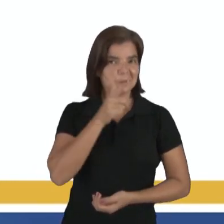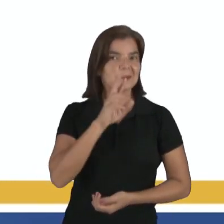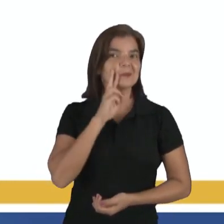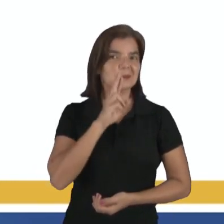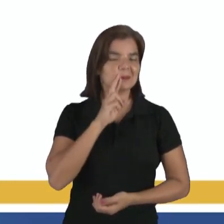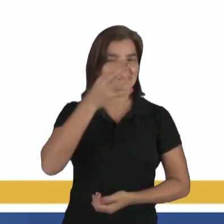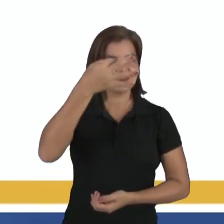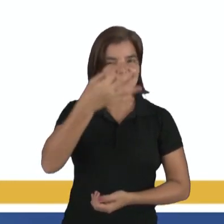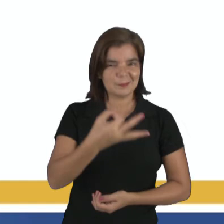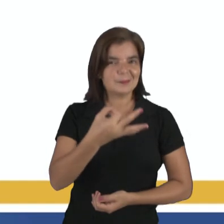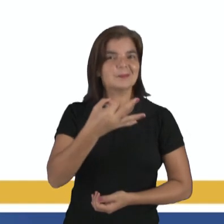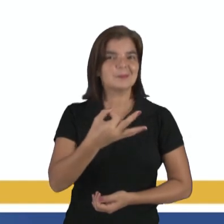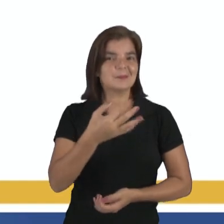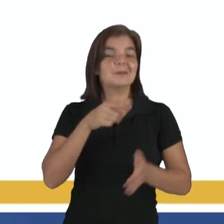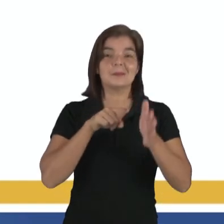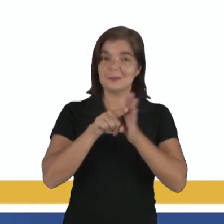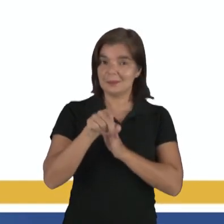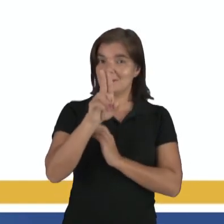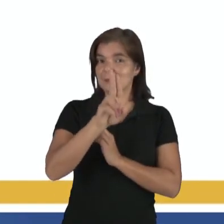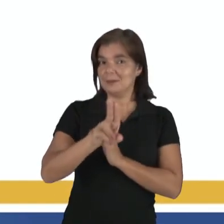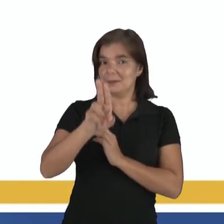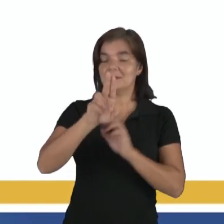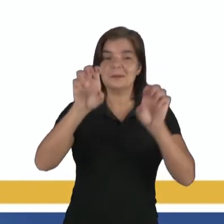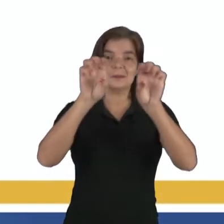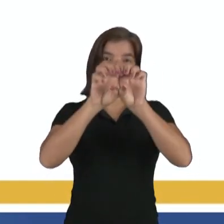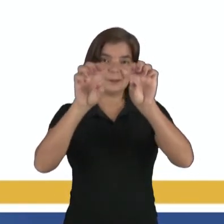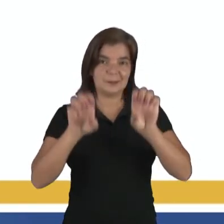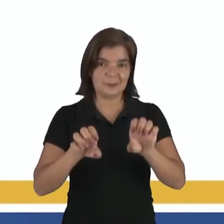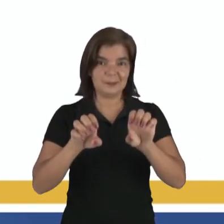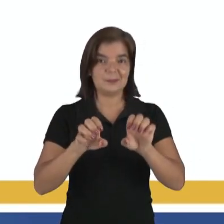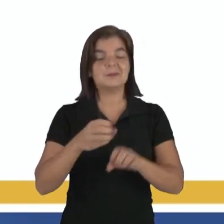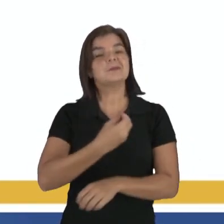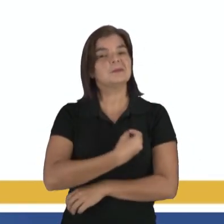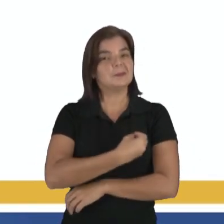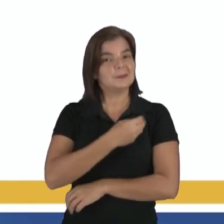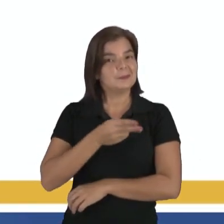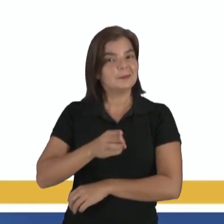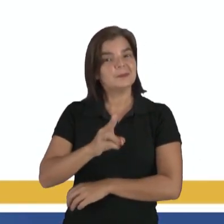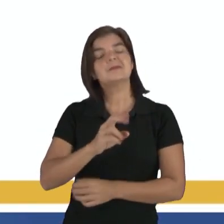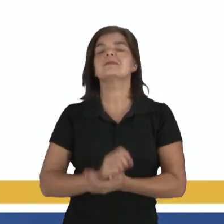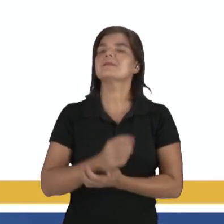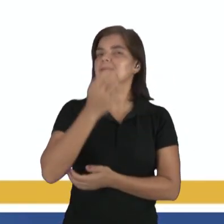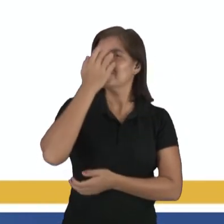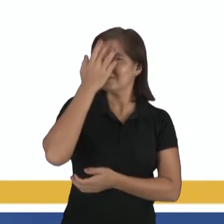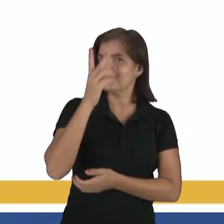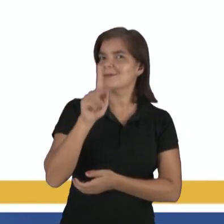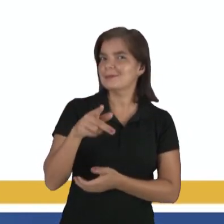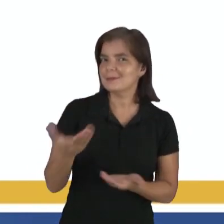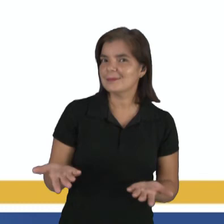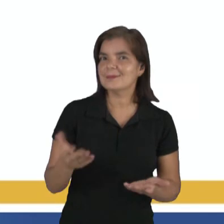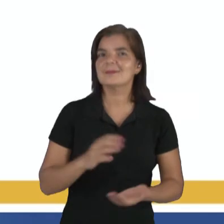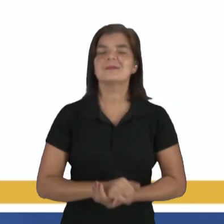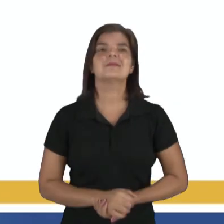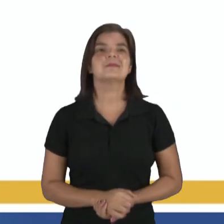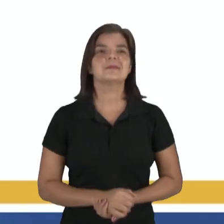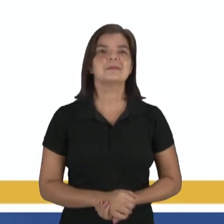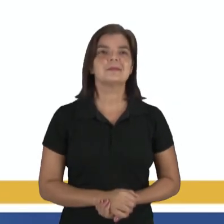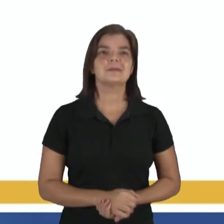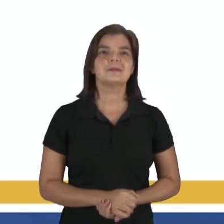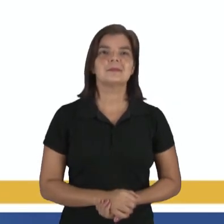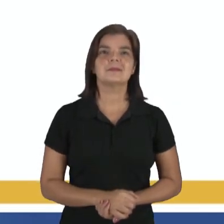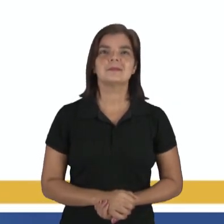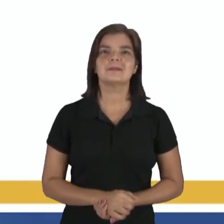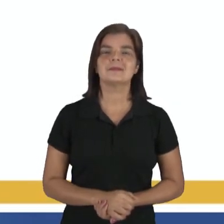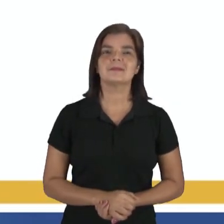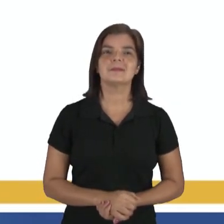uma resposta completa para essa pergunta usando a estrutura do present continuous? Tá fácil, né? Então vamos lá ver a resposta juntos